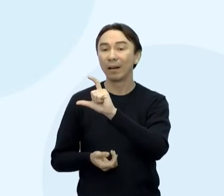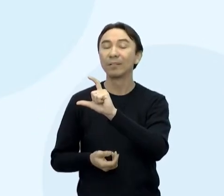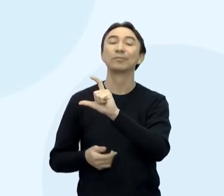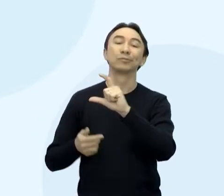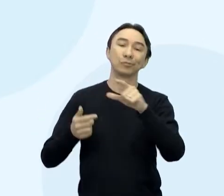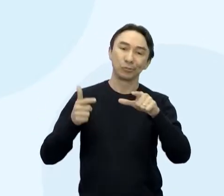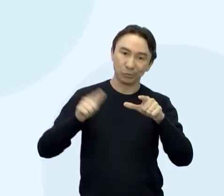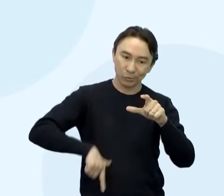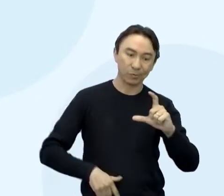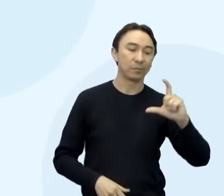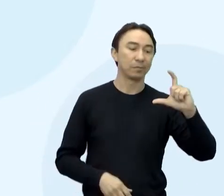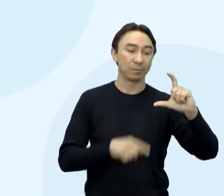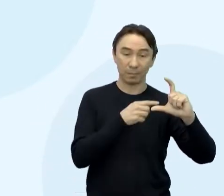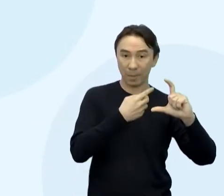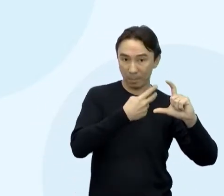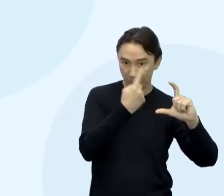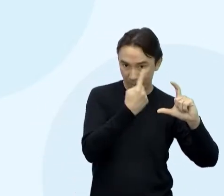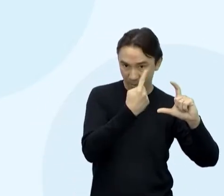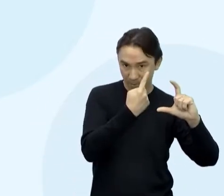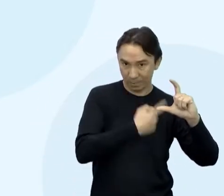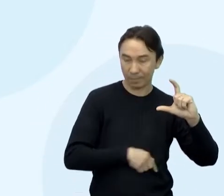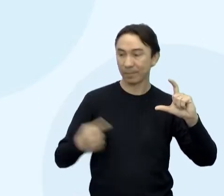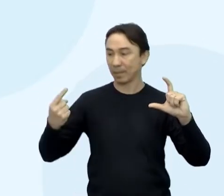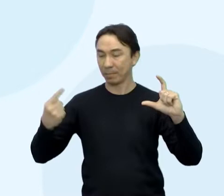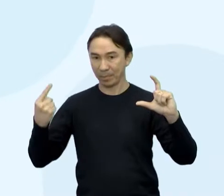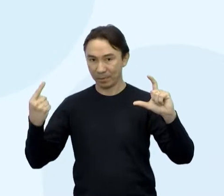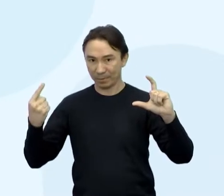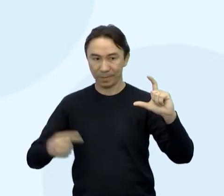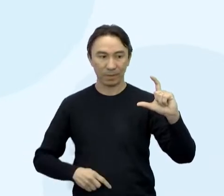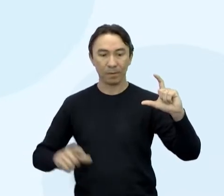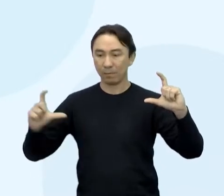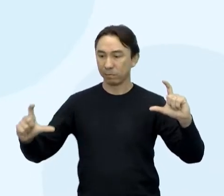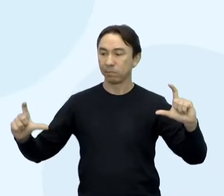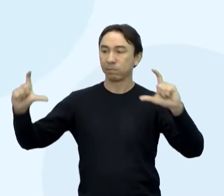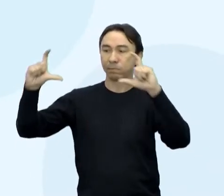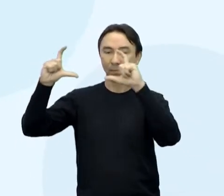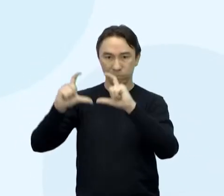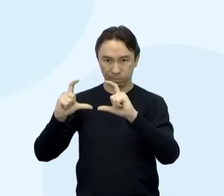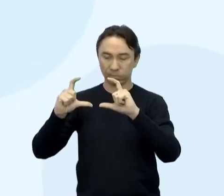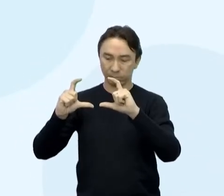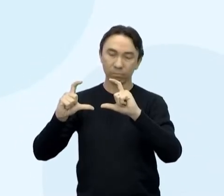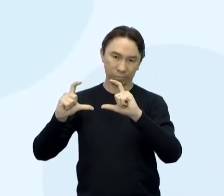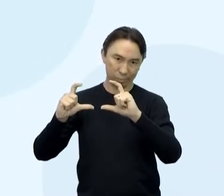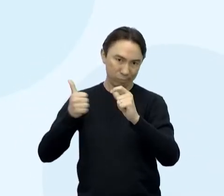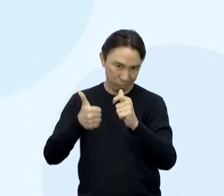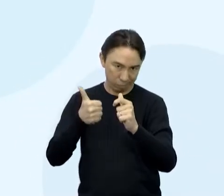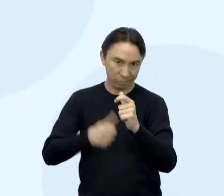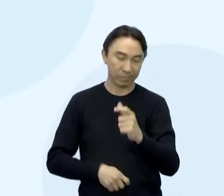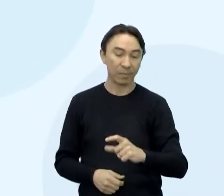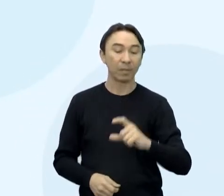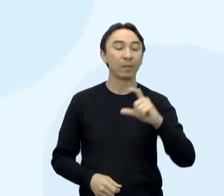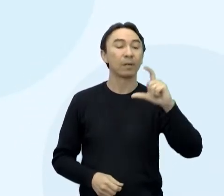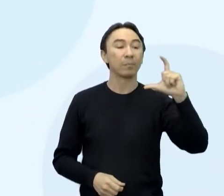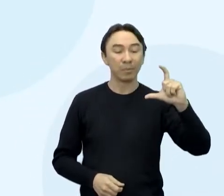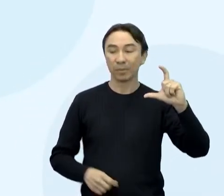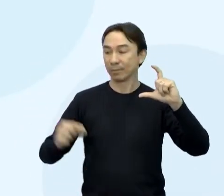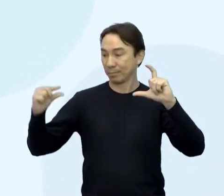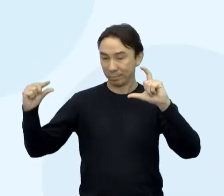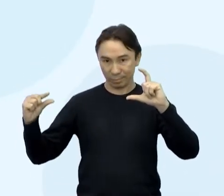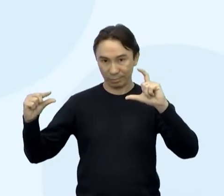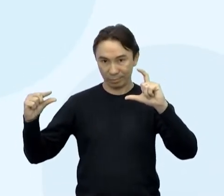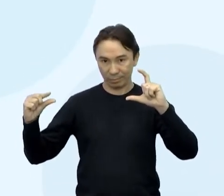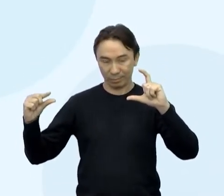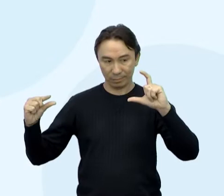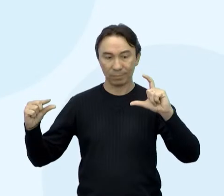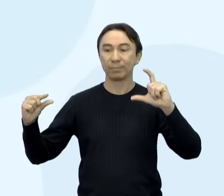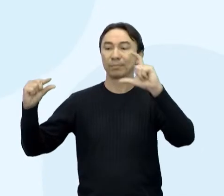novo, primeiro com o primeiro. Então, azão com azão, azão, azão. Primeiro com o segundo, azão